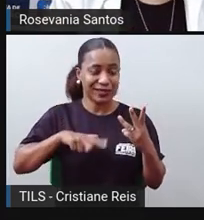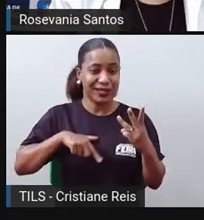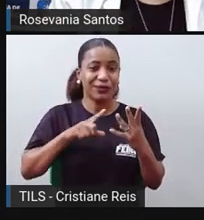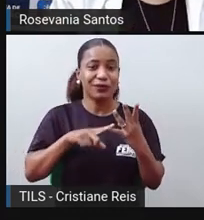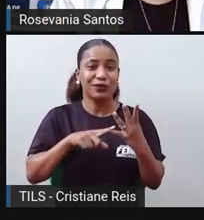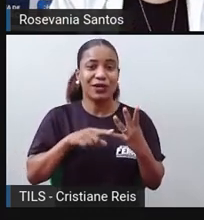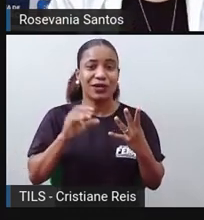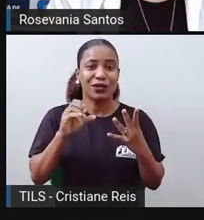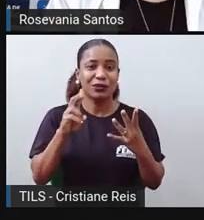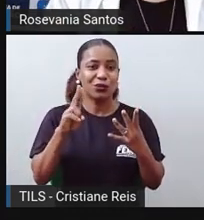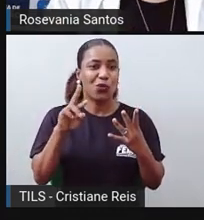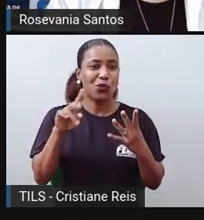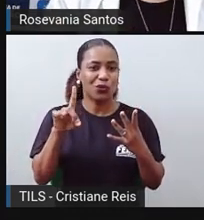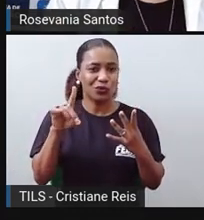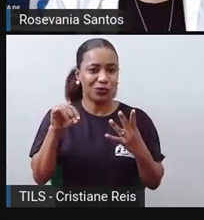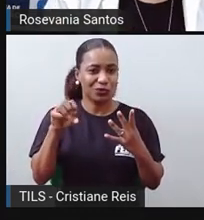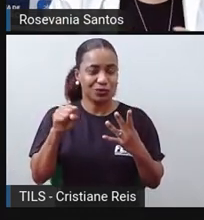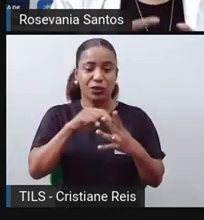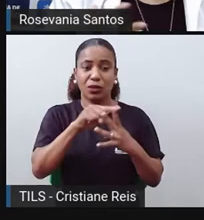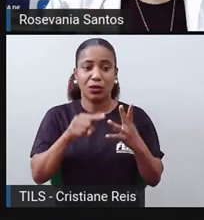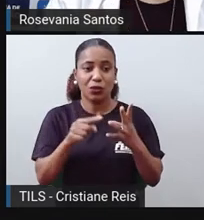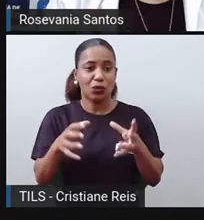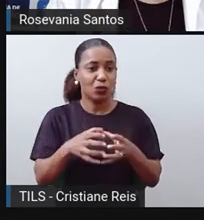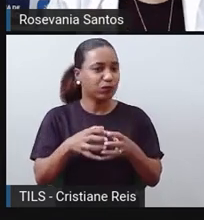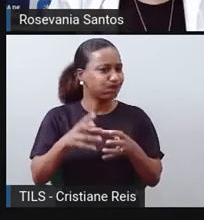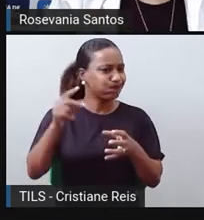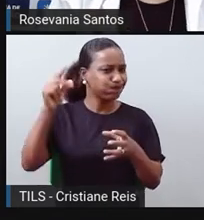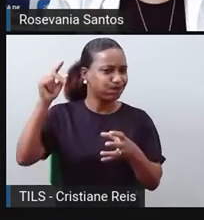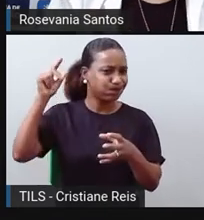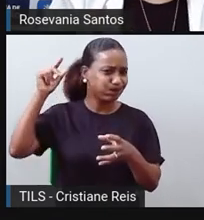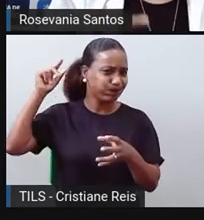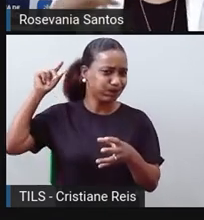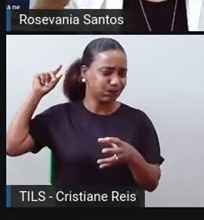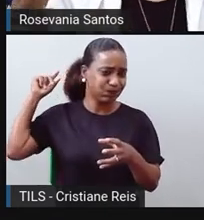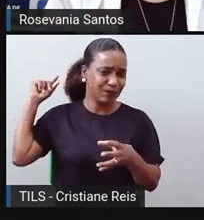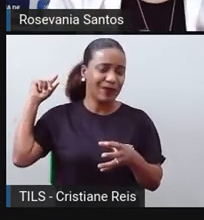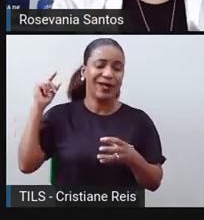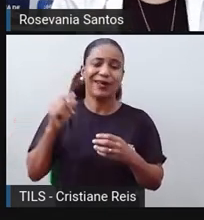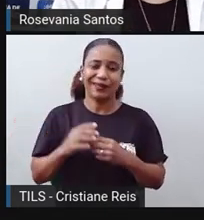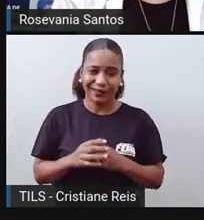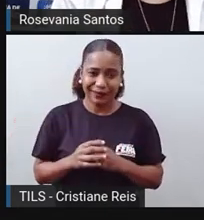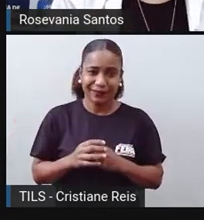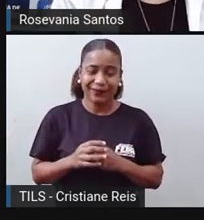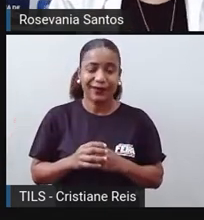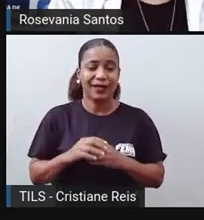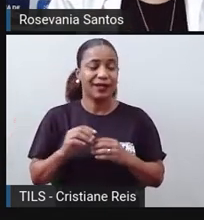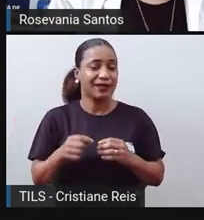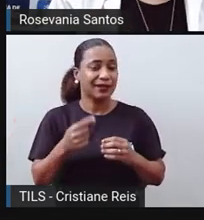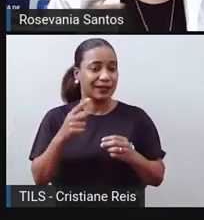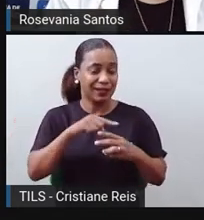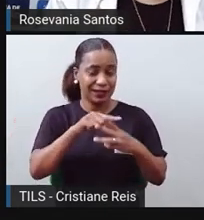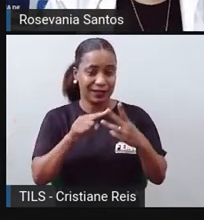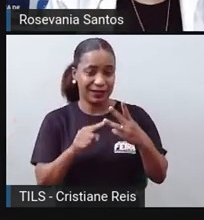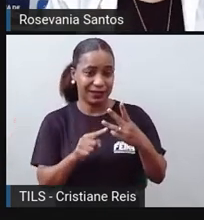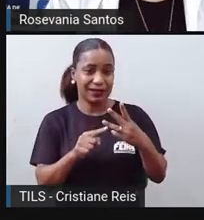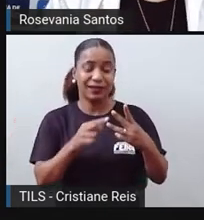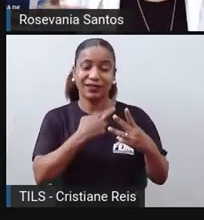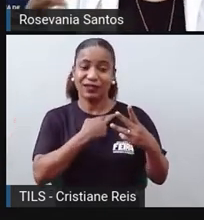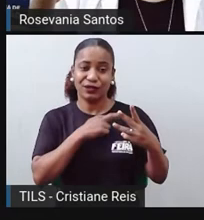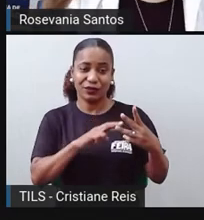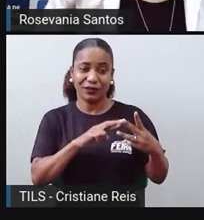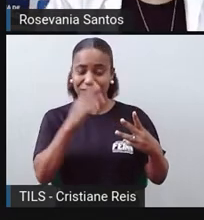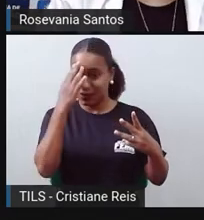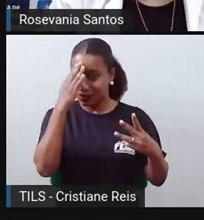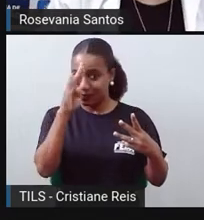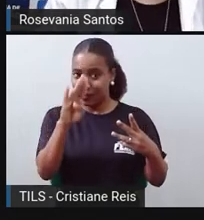mais antigas. E aí a população tem toda essa característica, até porque as três principais religiões estão aí. Então,